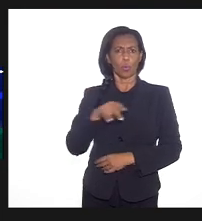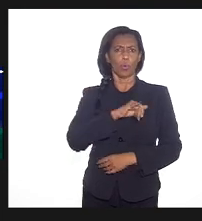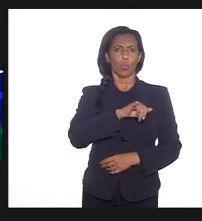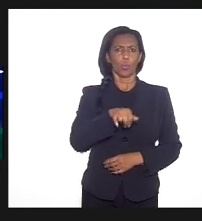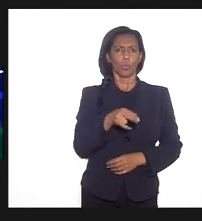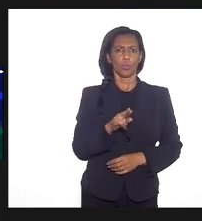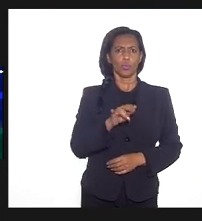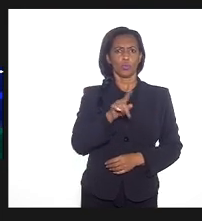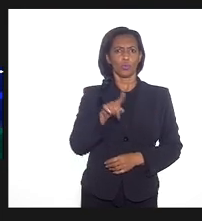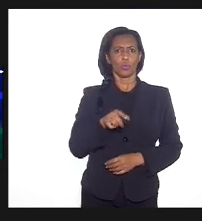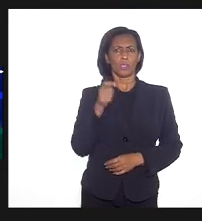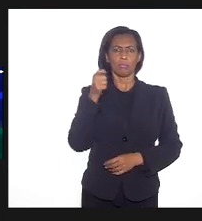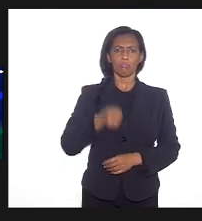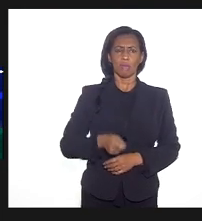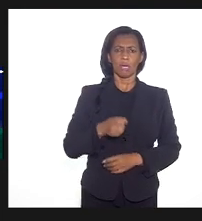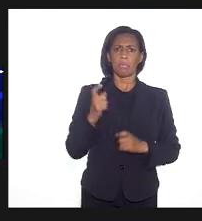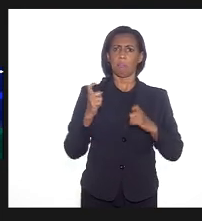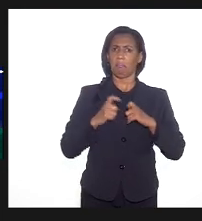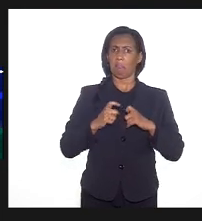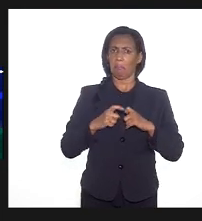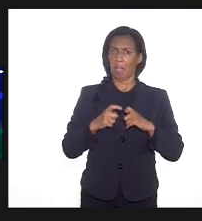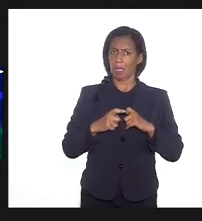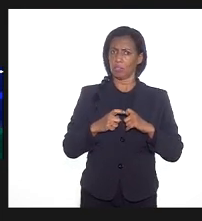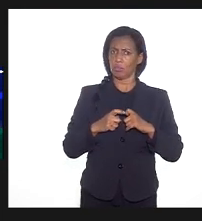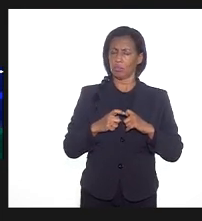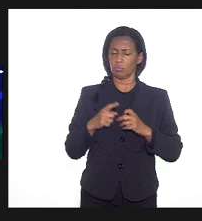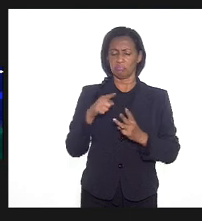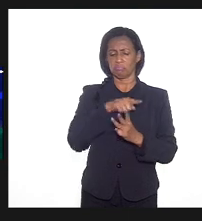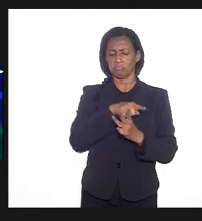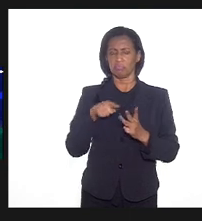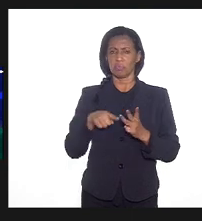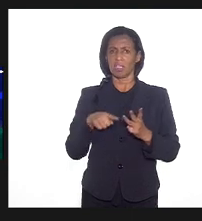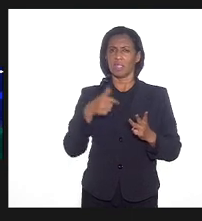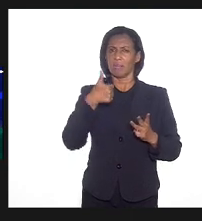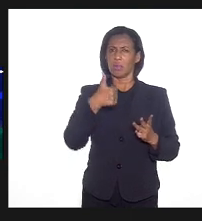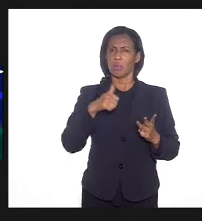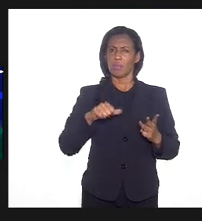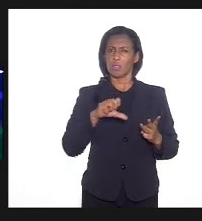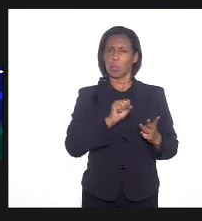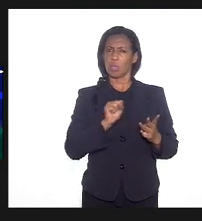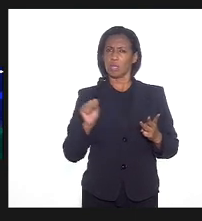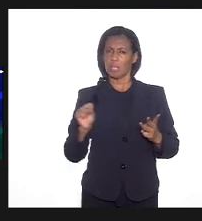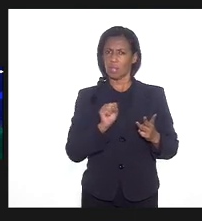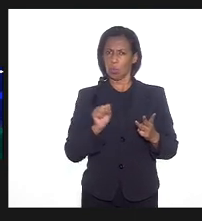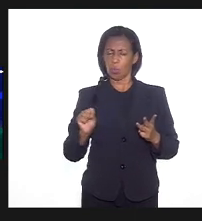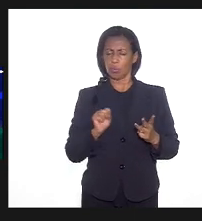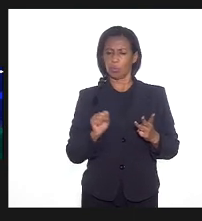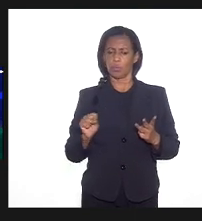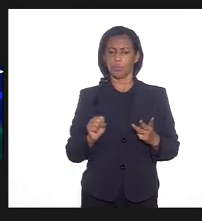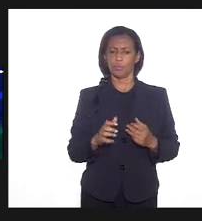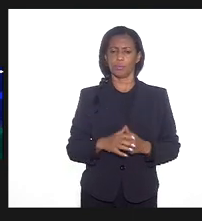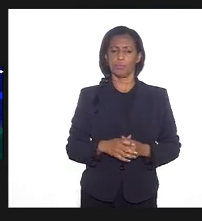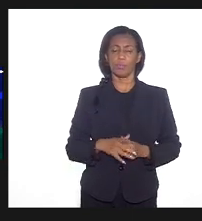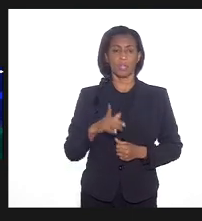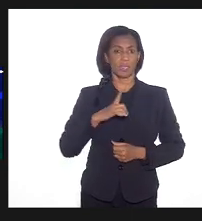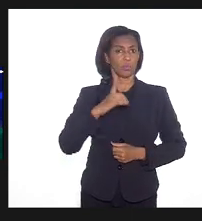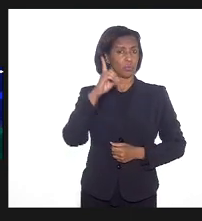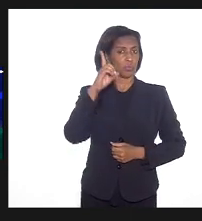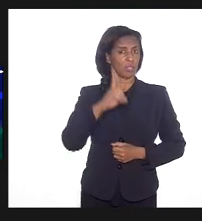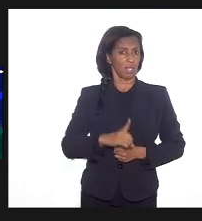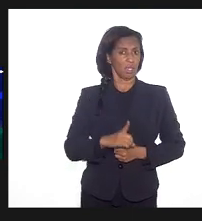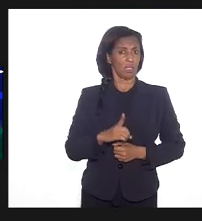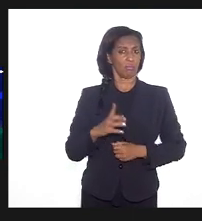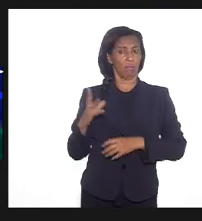professores juízes e médicos desde 1988 tem o direito